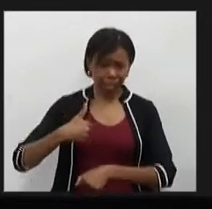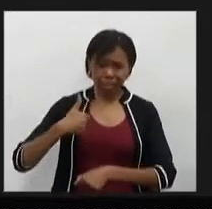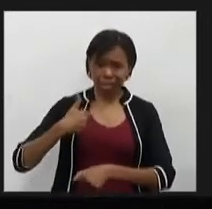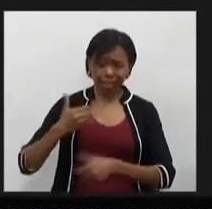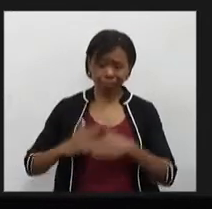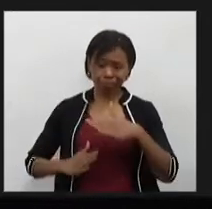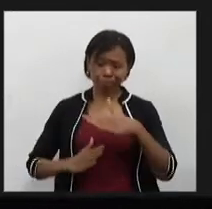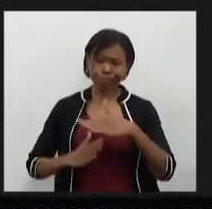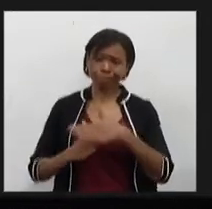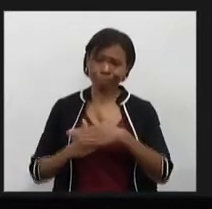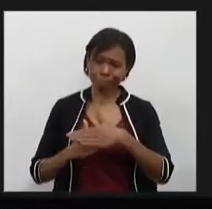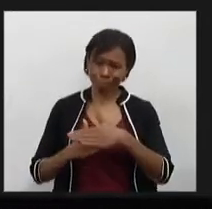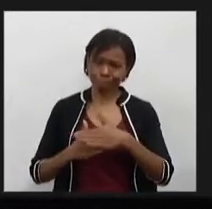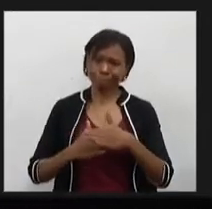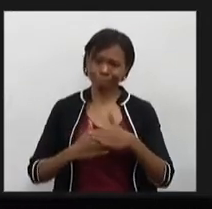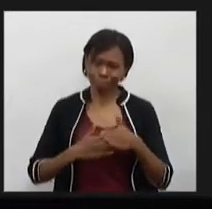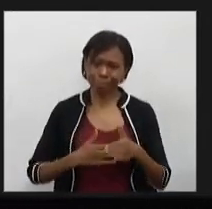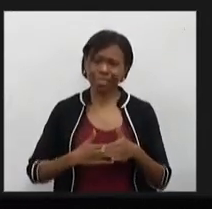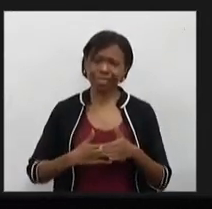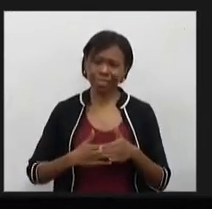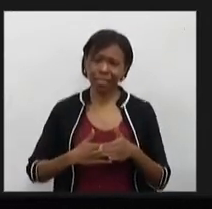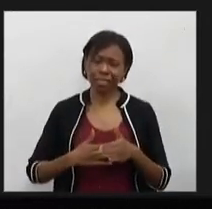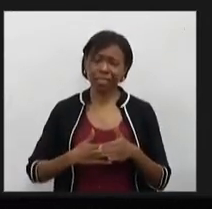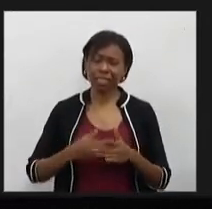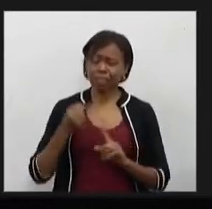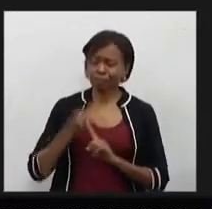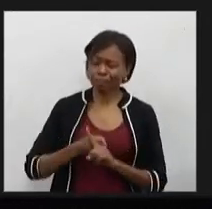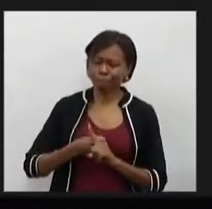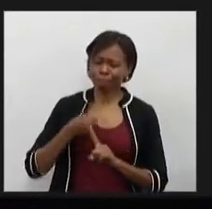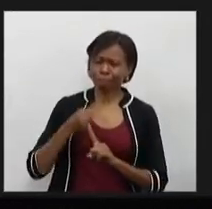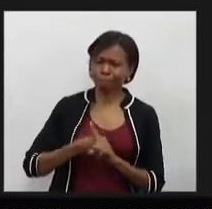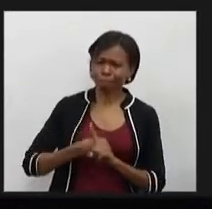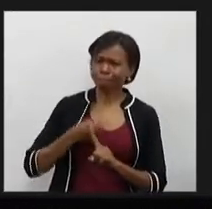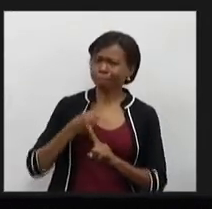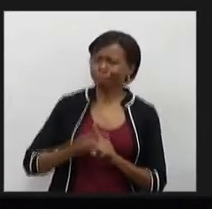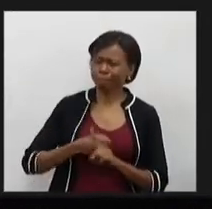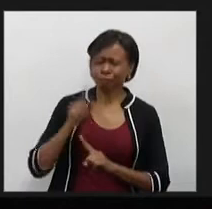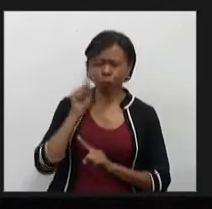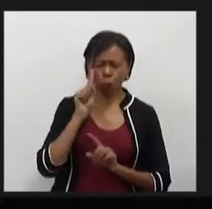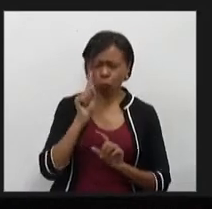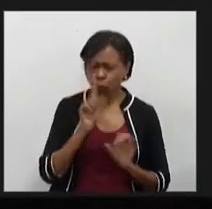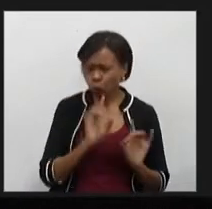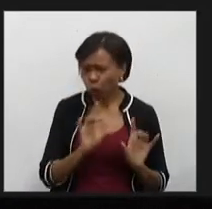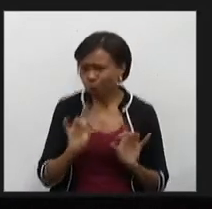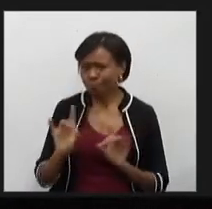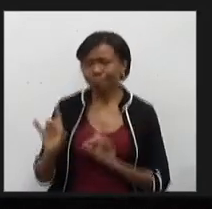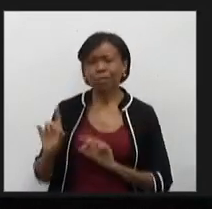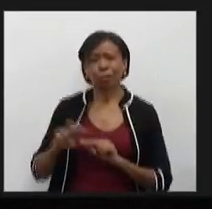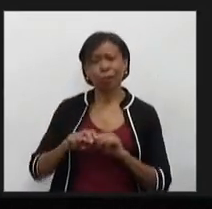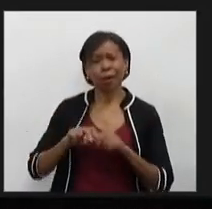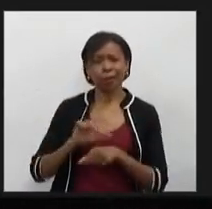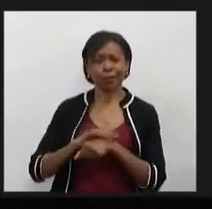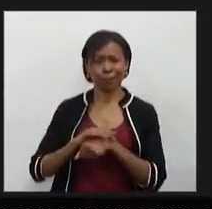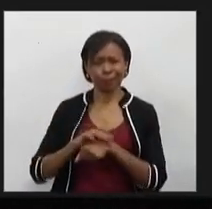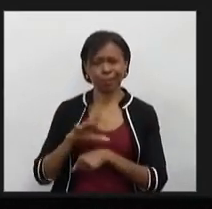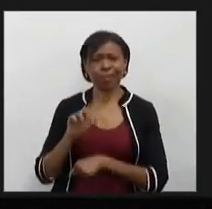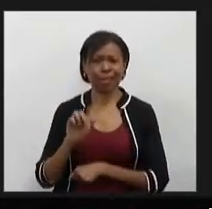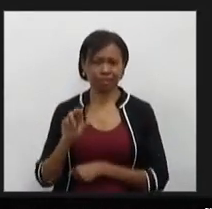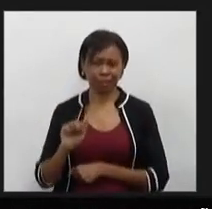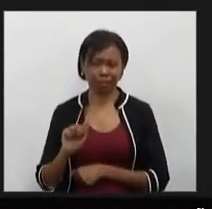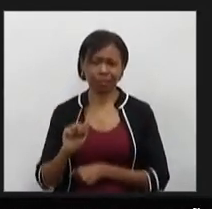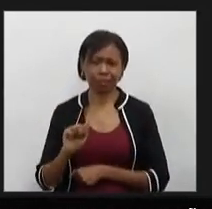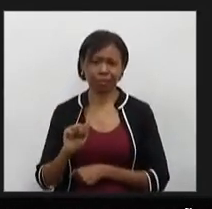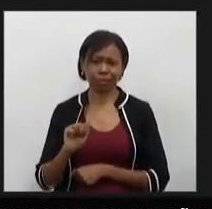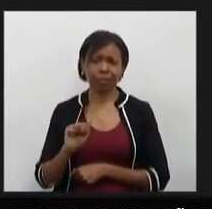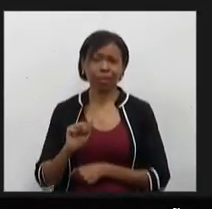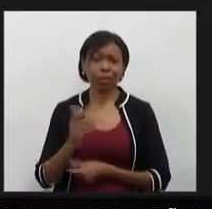diárias pela luta, né, da vida delas. E pessoas com síndrome de Down, doenças raras, deficiência, espectro autistas, essas pessoas